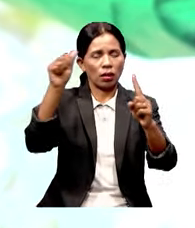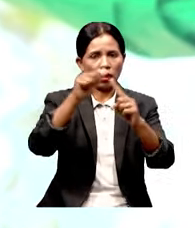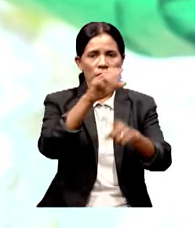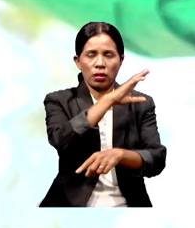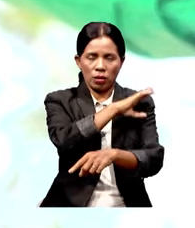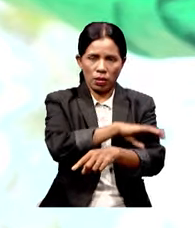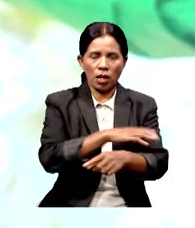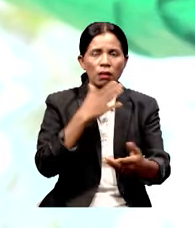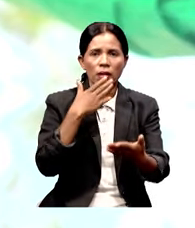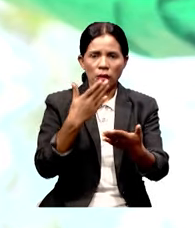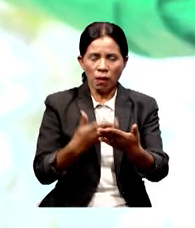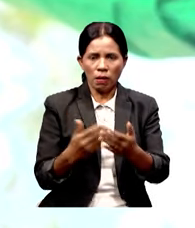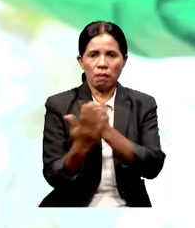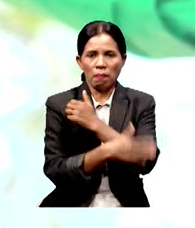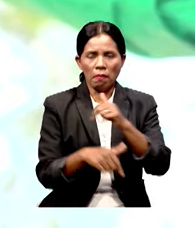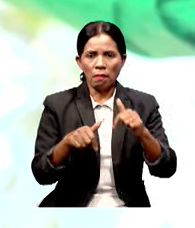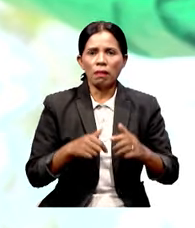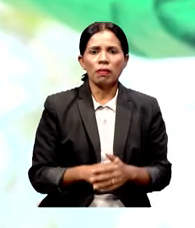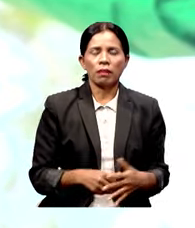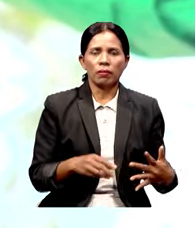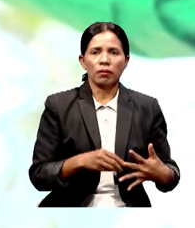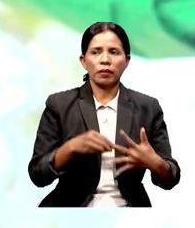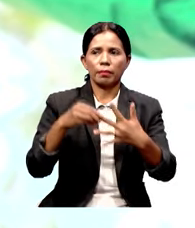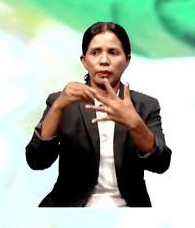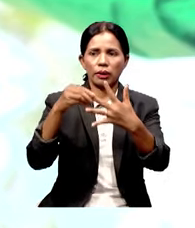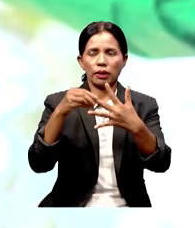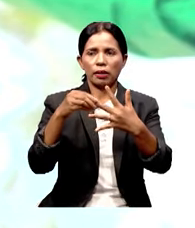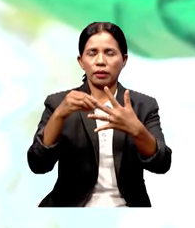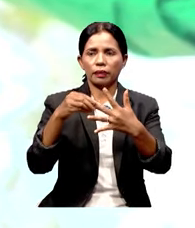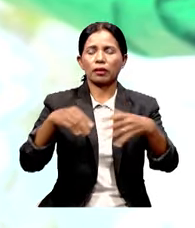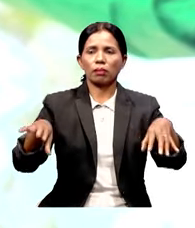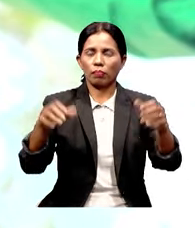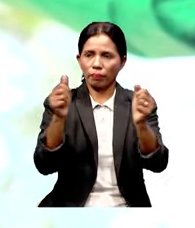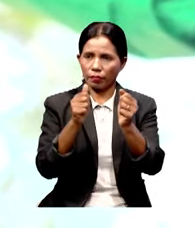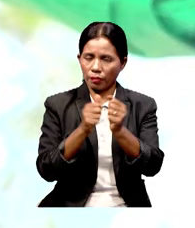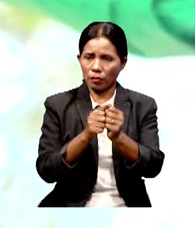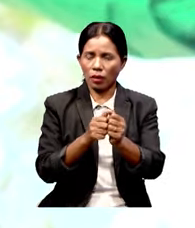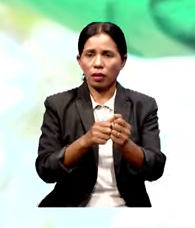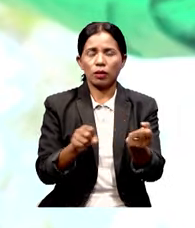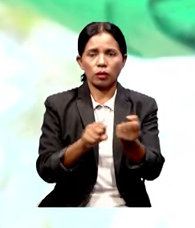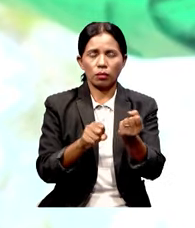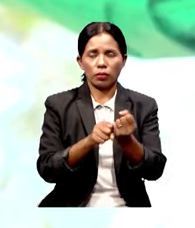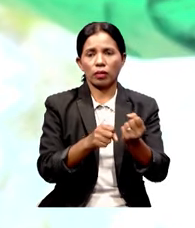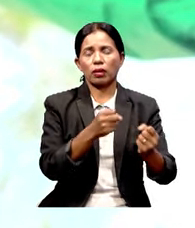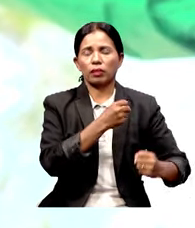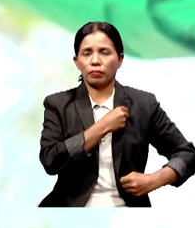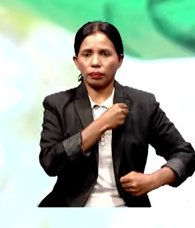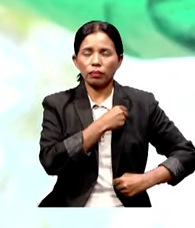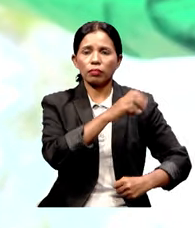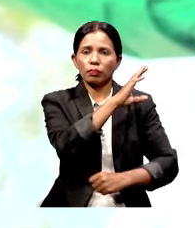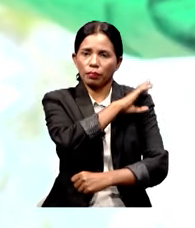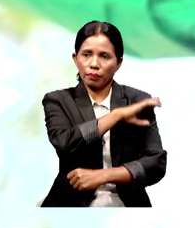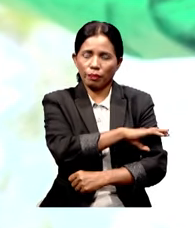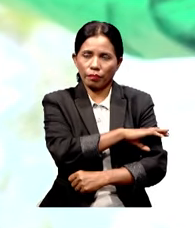e estabilidade interna. E o Liu, a Operação Siranebe apoio força, segurança,